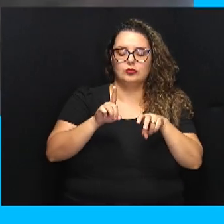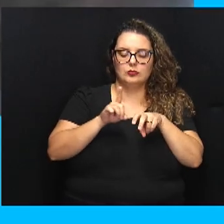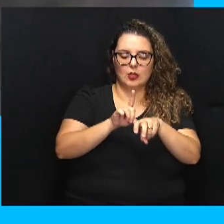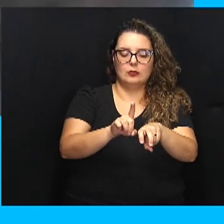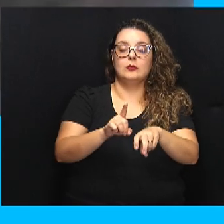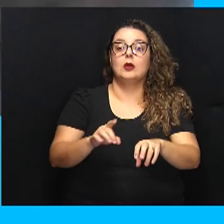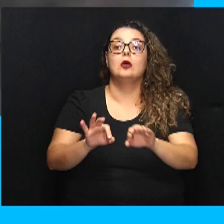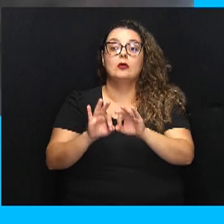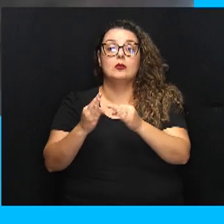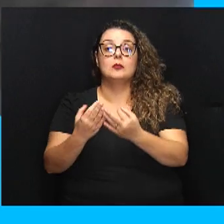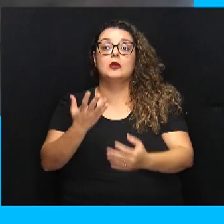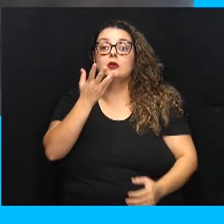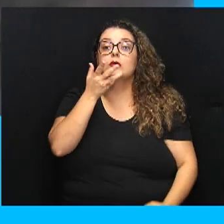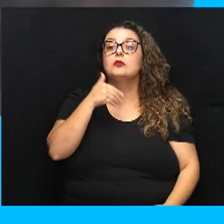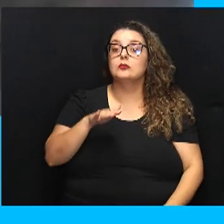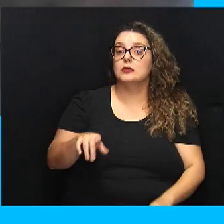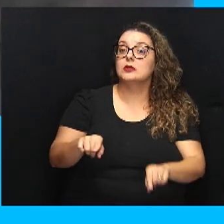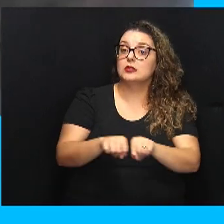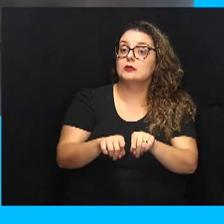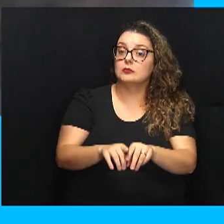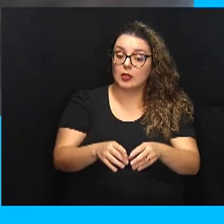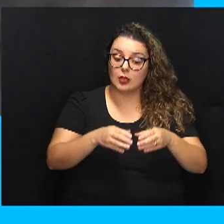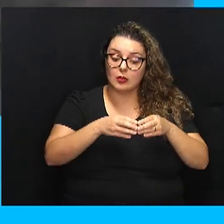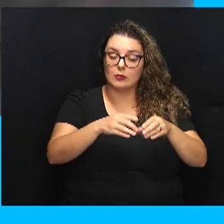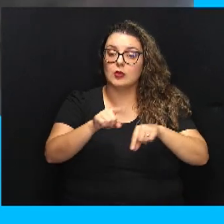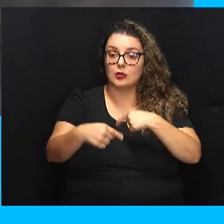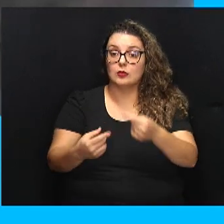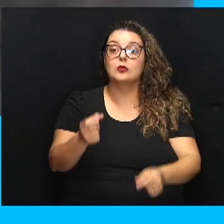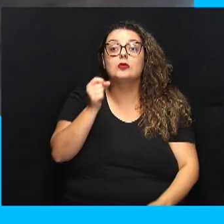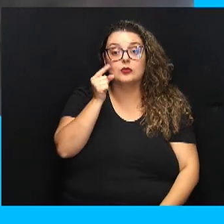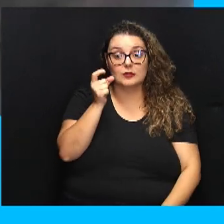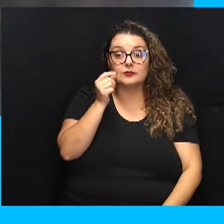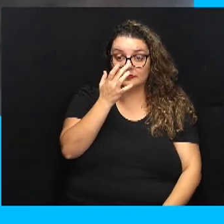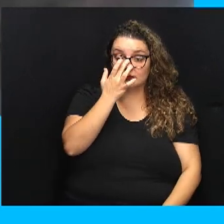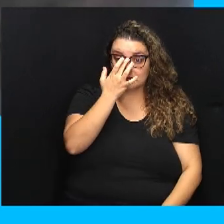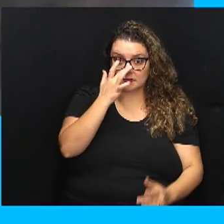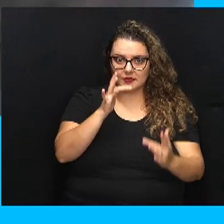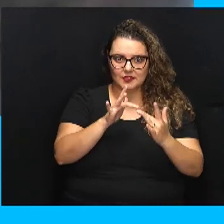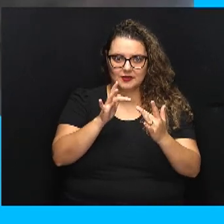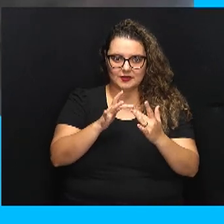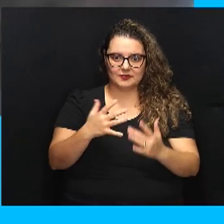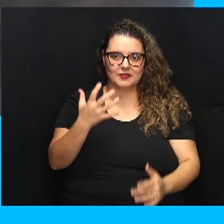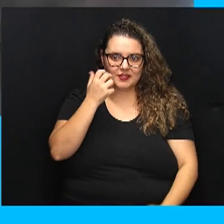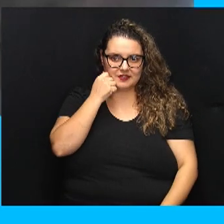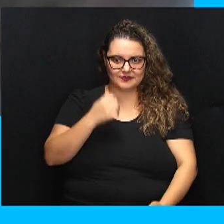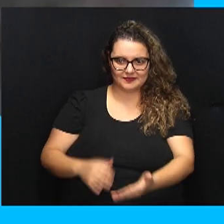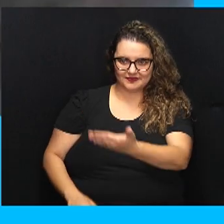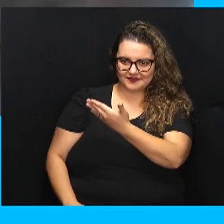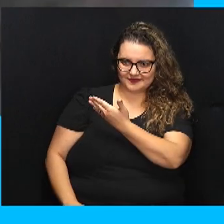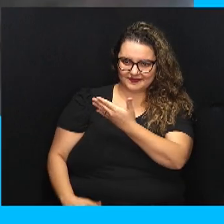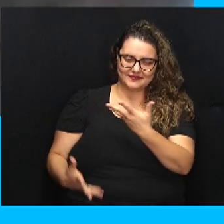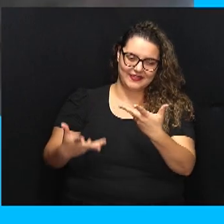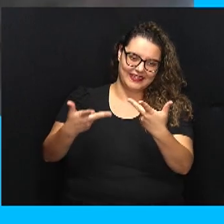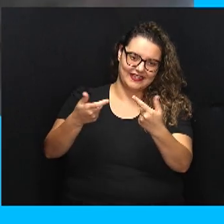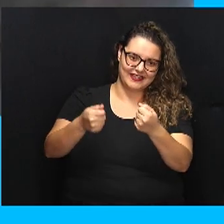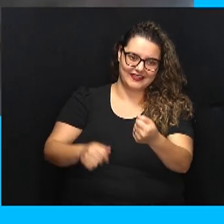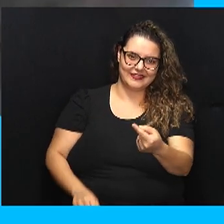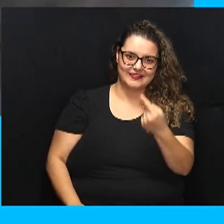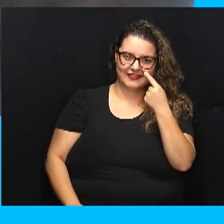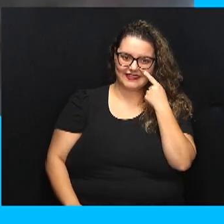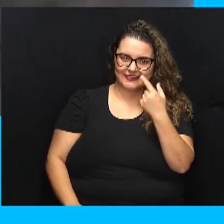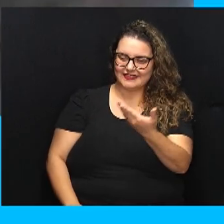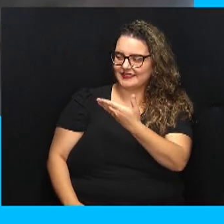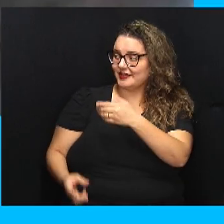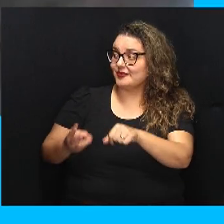com crianças e também para conviver com outros gatinhos. O contato para adotar essa gatinha maravilhosa está aí no seu